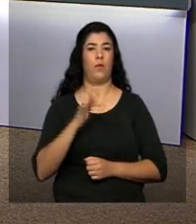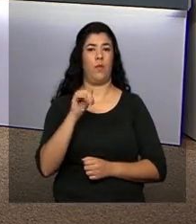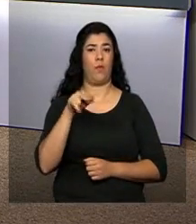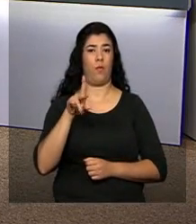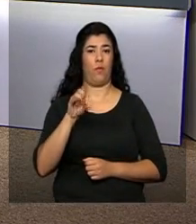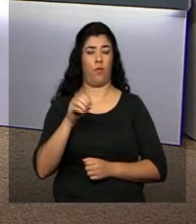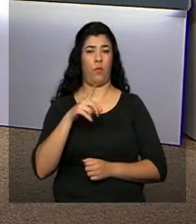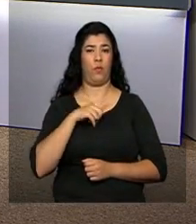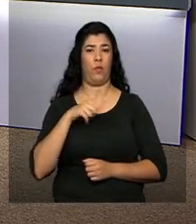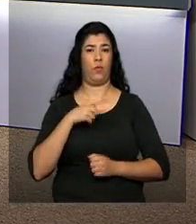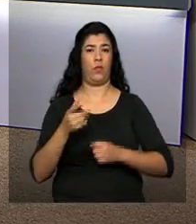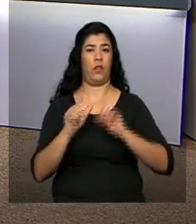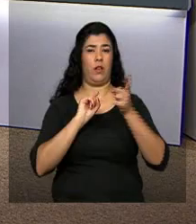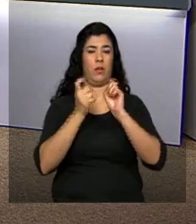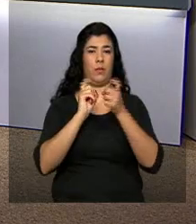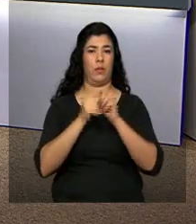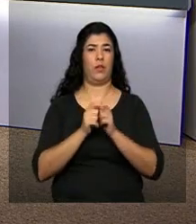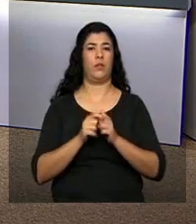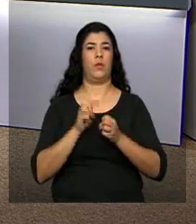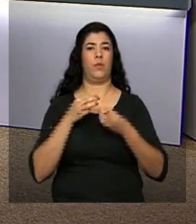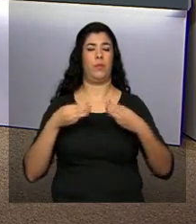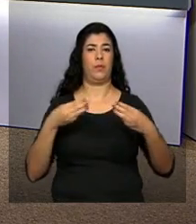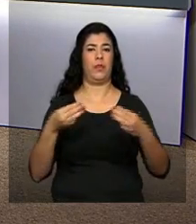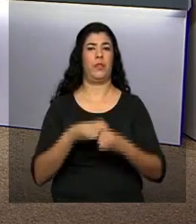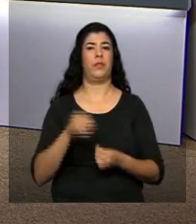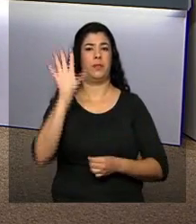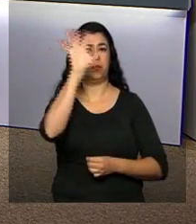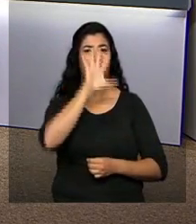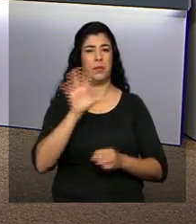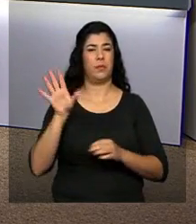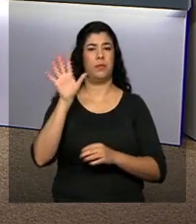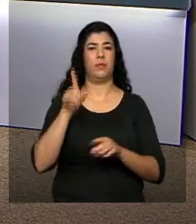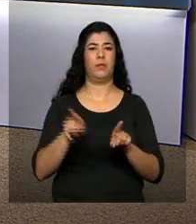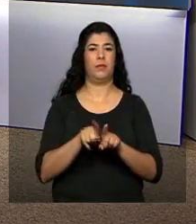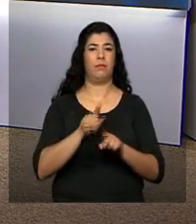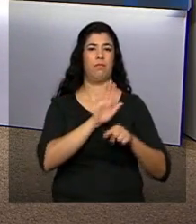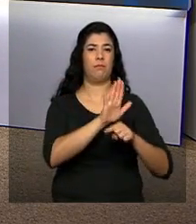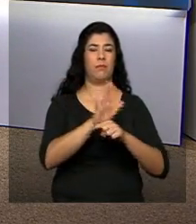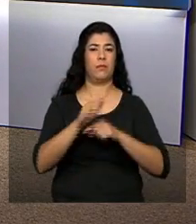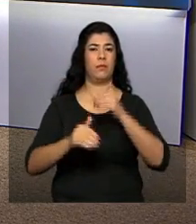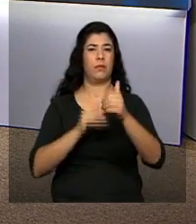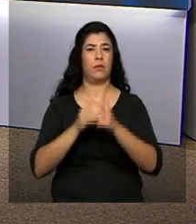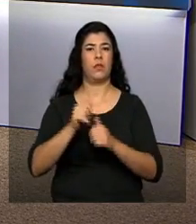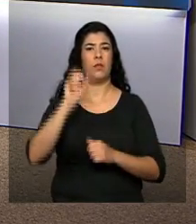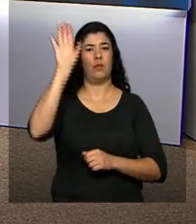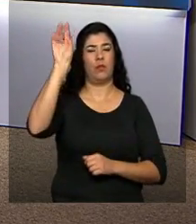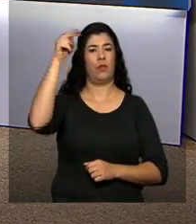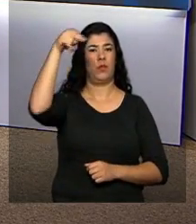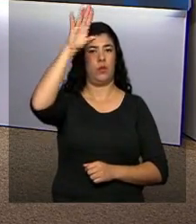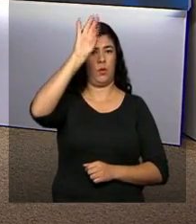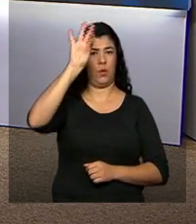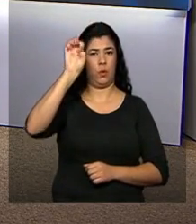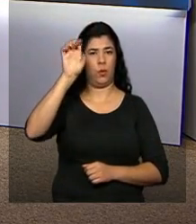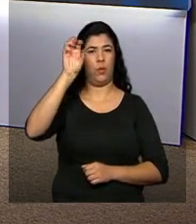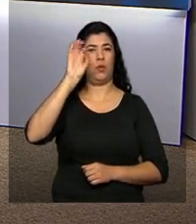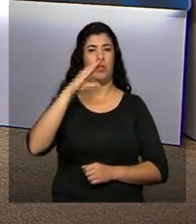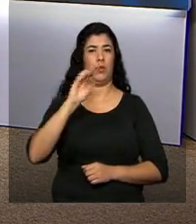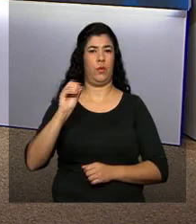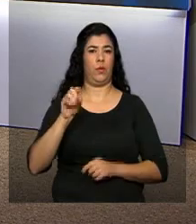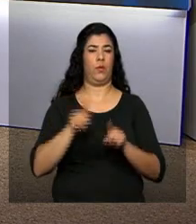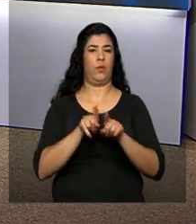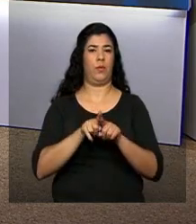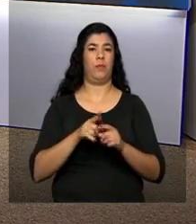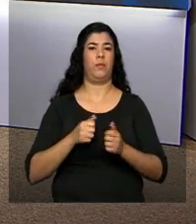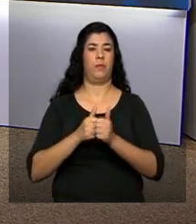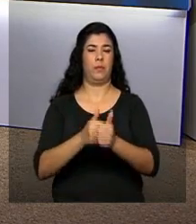são administrados pelo Ministério da Integração Nacional e contribuem para o desenvolvimento das regiões norte nordeste e centro-oeste vamos acompanhar